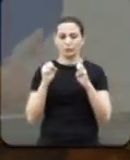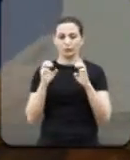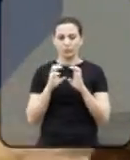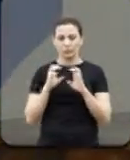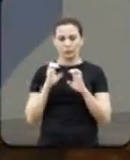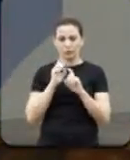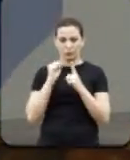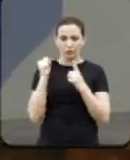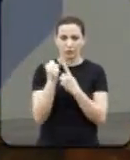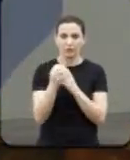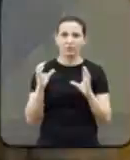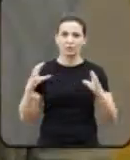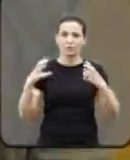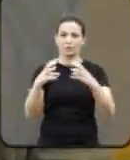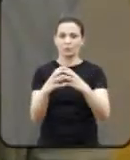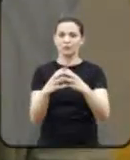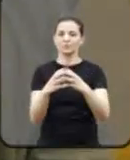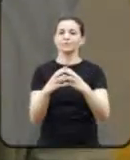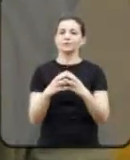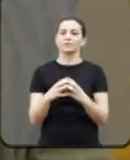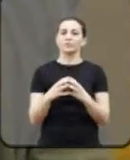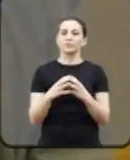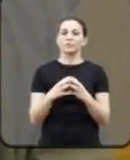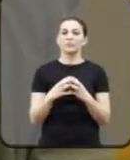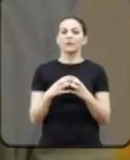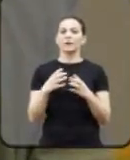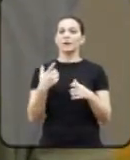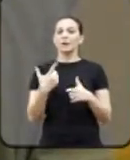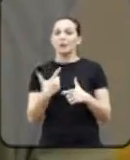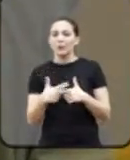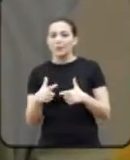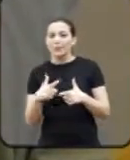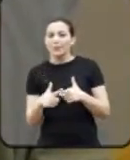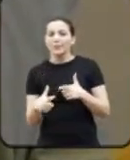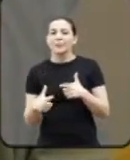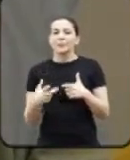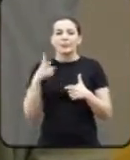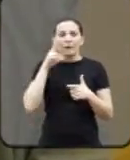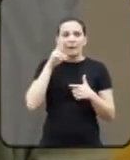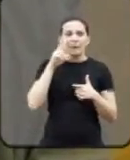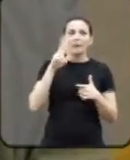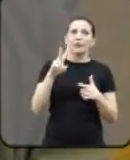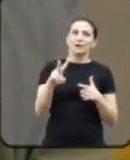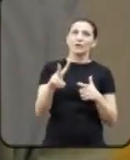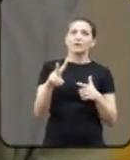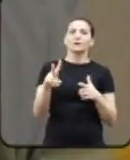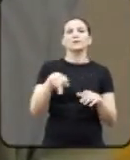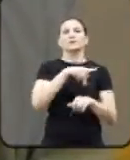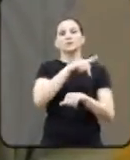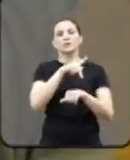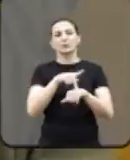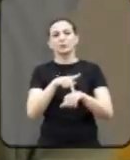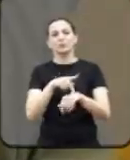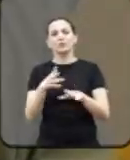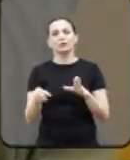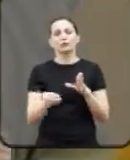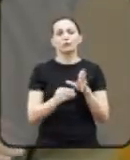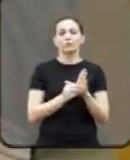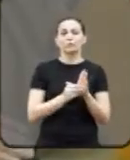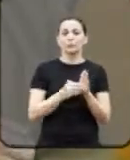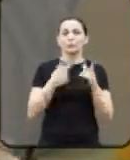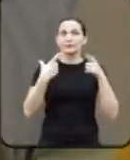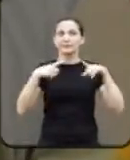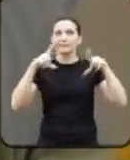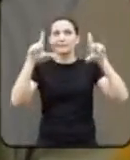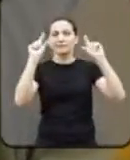do transporte coletivo? Então, o transporte coletivo, nós passamos uma fase crítica, não Araraquara só. Eu diria que